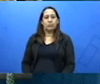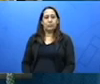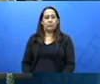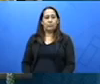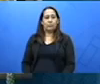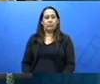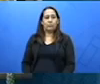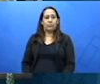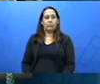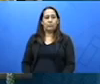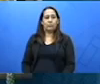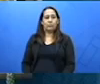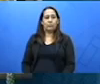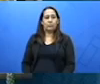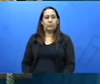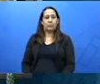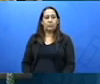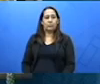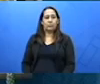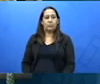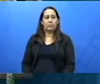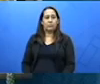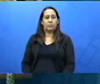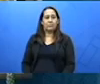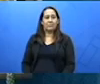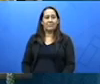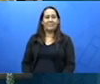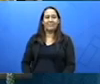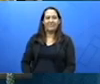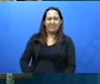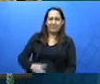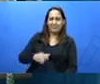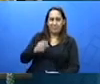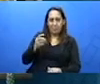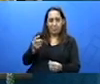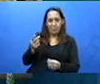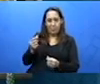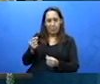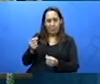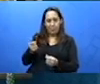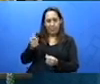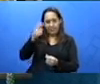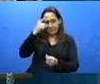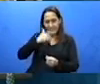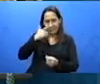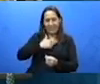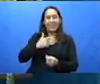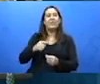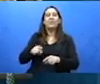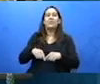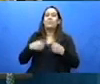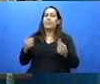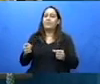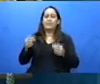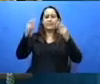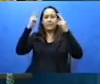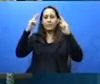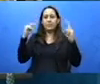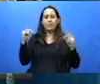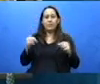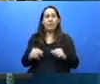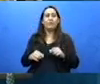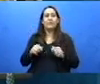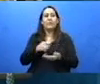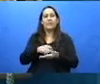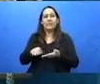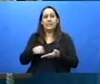Vixe, ficou meio feinho aqui, mas é assim mesmo, tá? Na hora que a gente vai escrever, vocês vão ver que dá